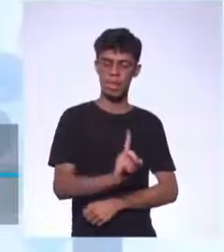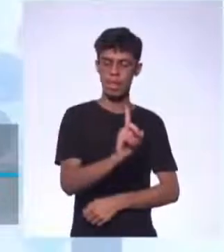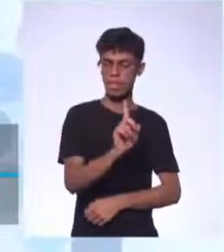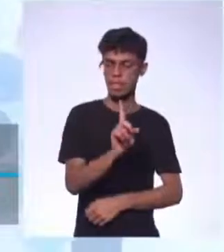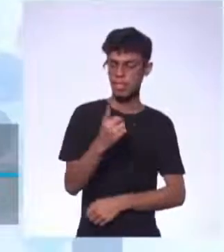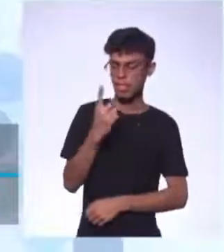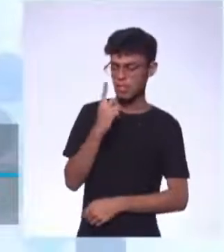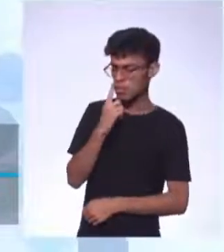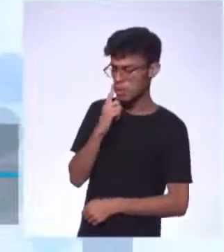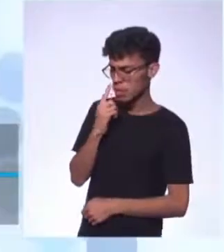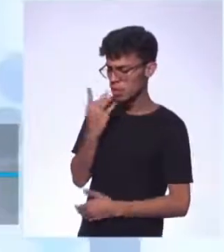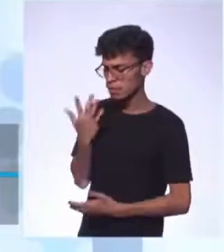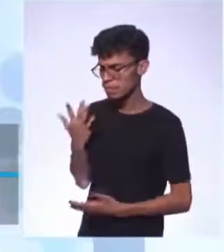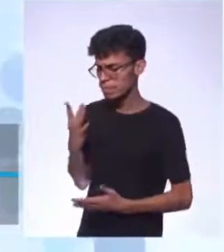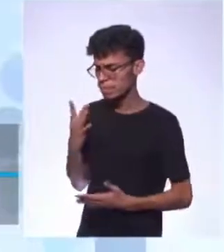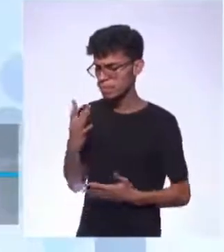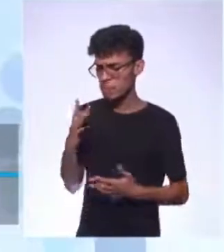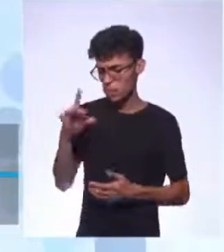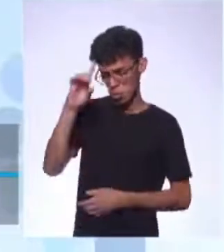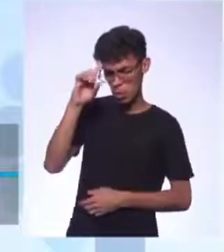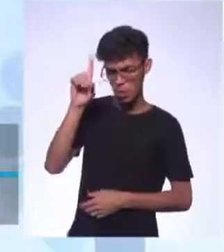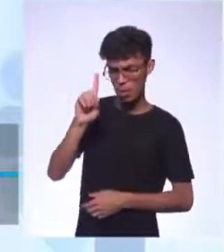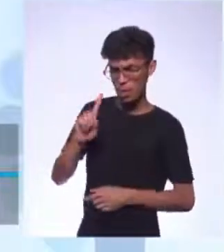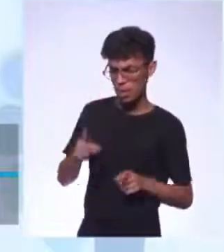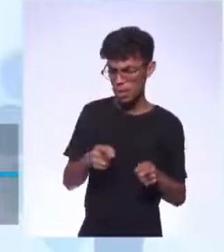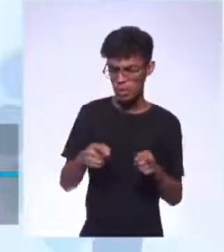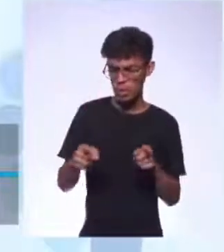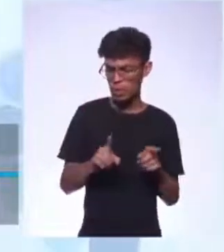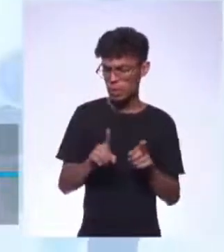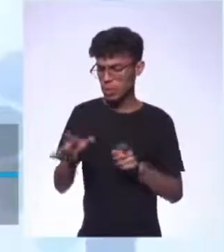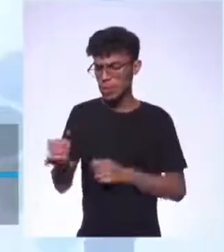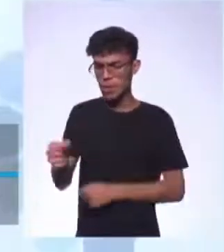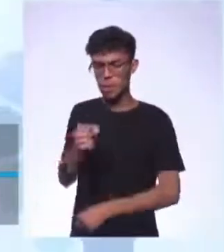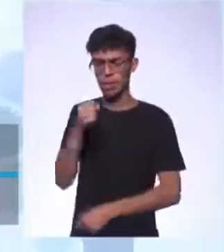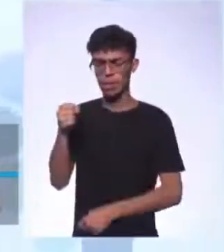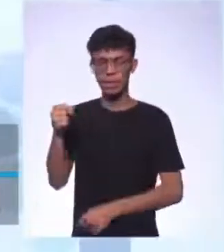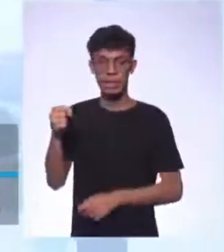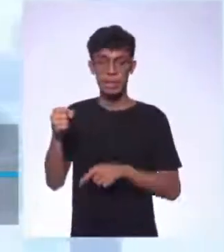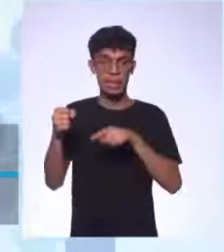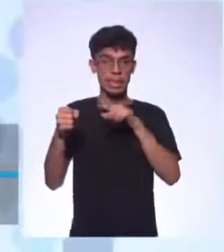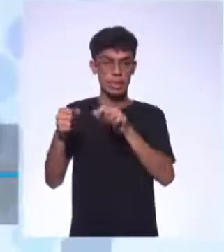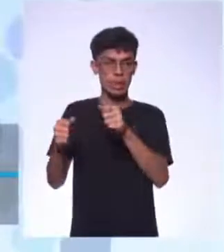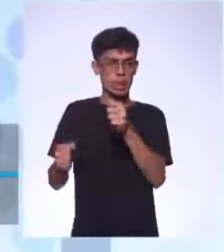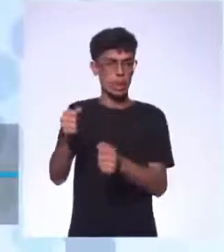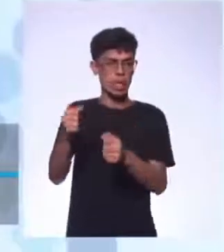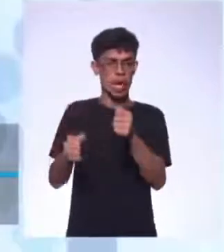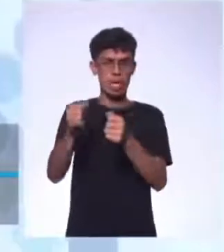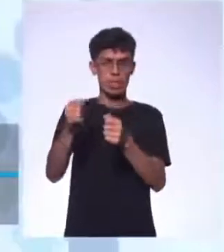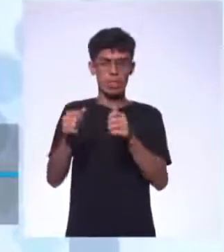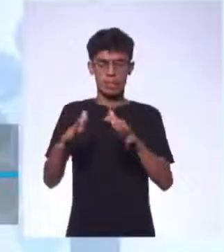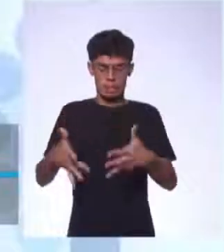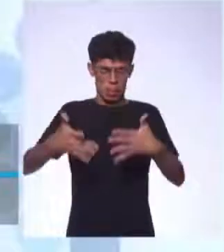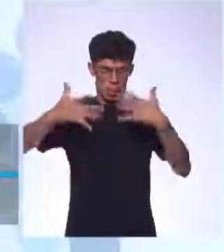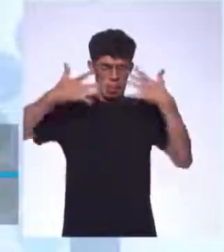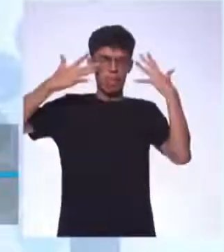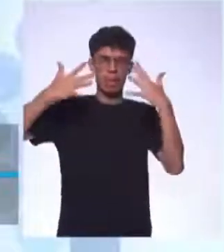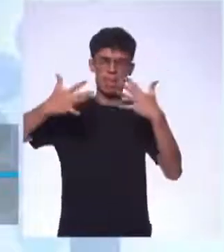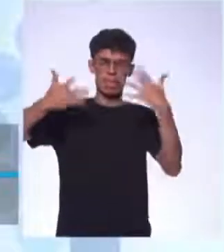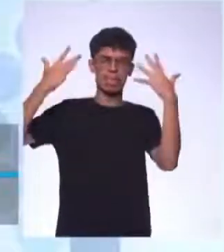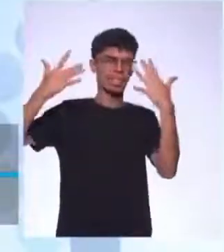claro, você voltar depois de um certo tempo, quando você abre a porta, o carro parece que virou um forno lá dentro. Por